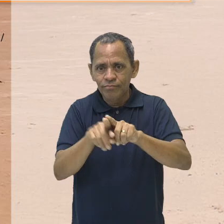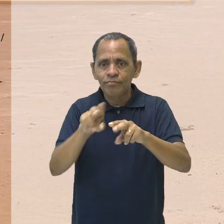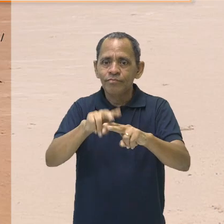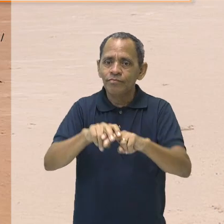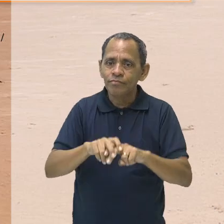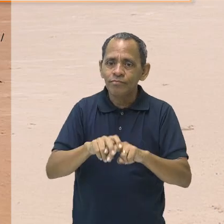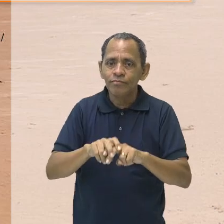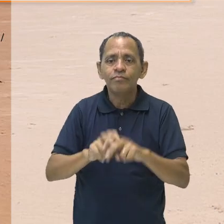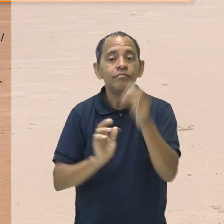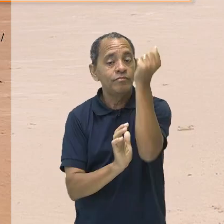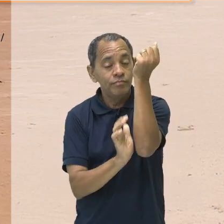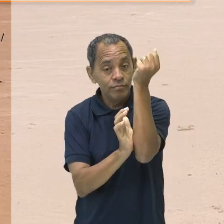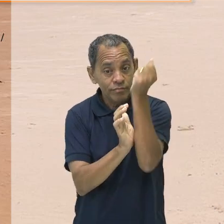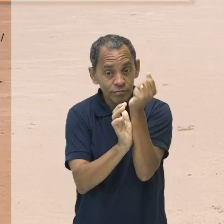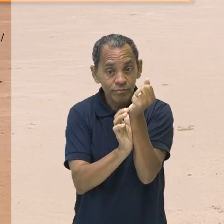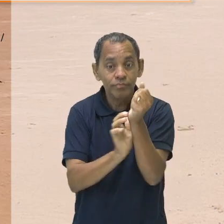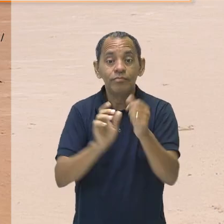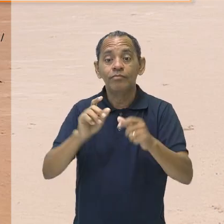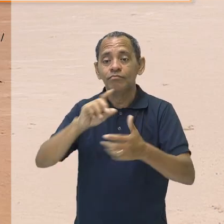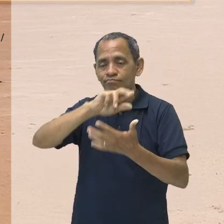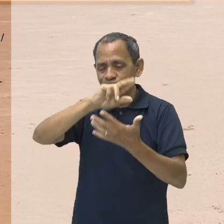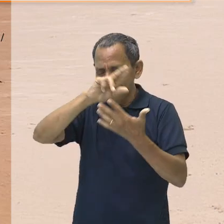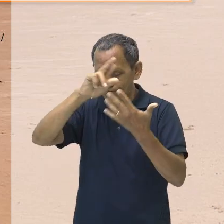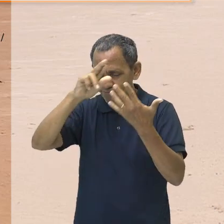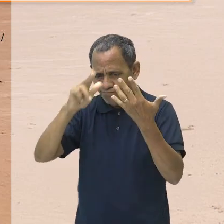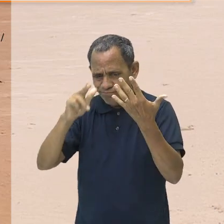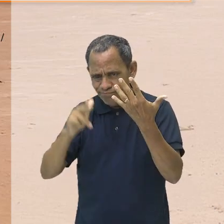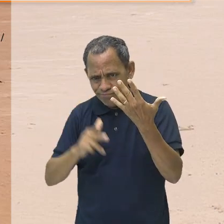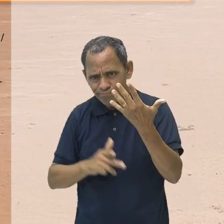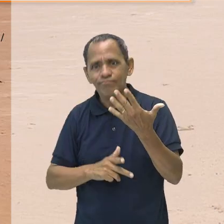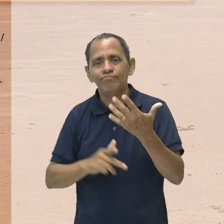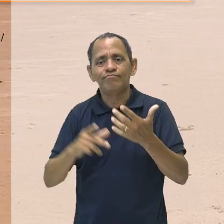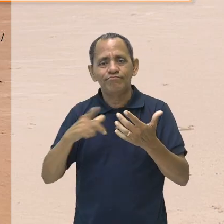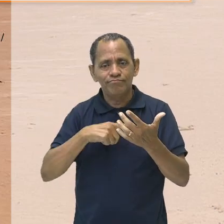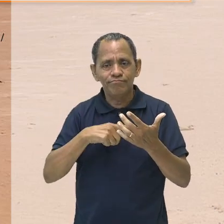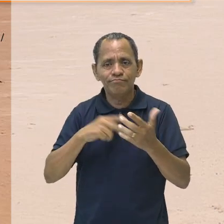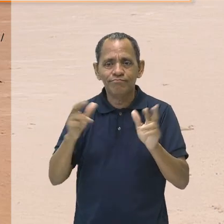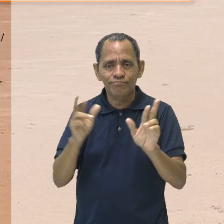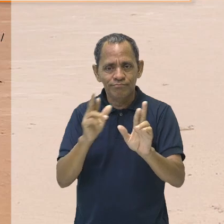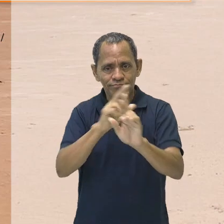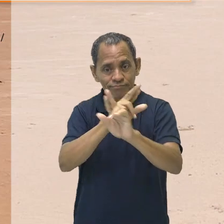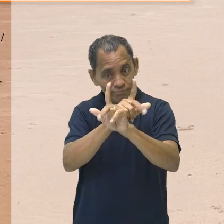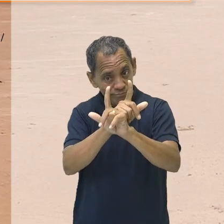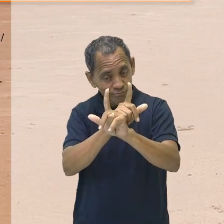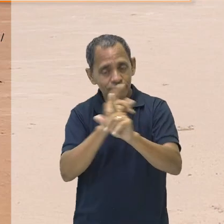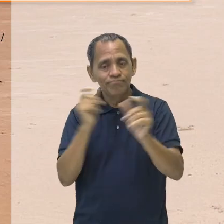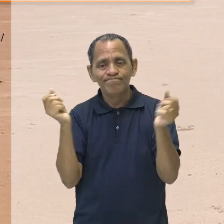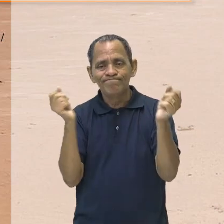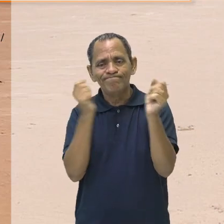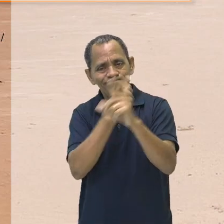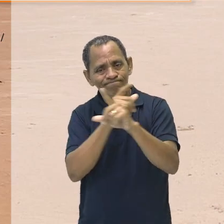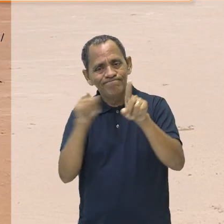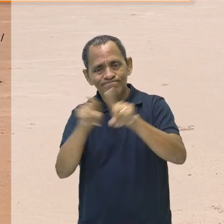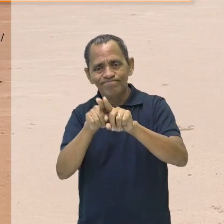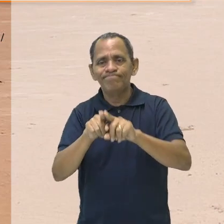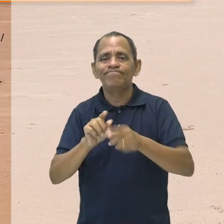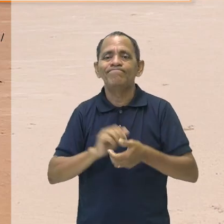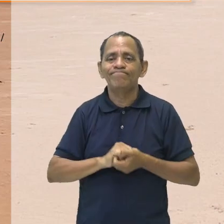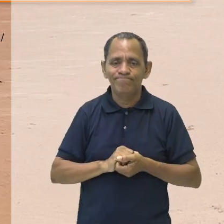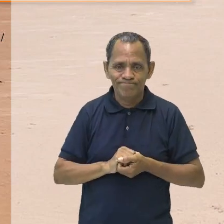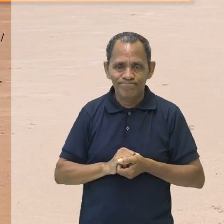toda a burocracia, por conta da questão tributária, isso acaba aí dificultando, né, desincentivando esse